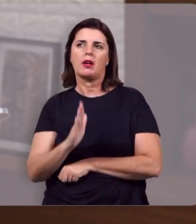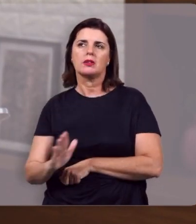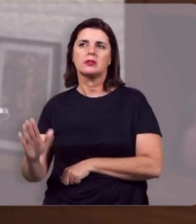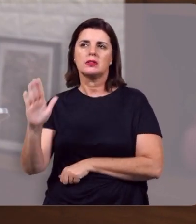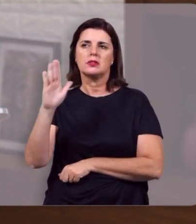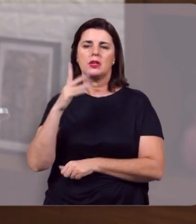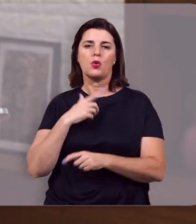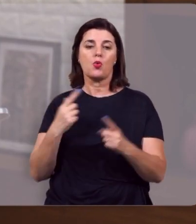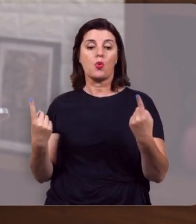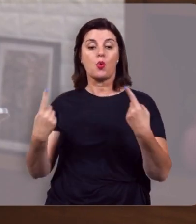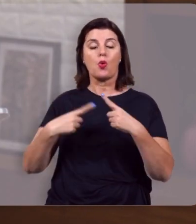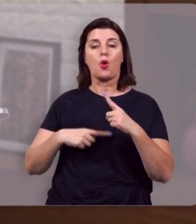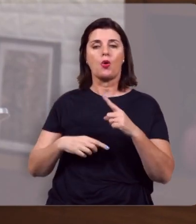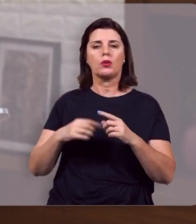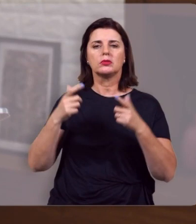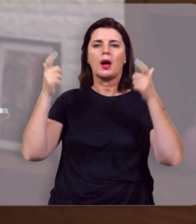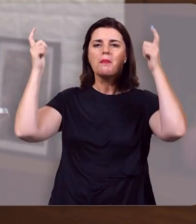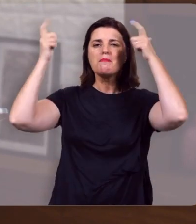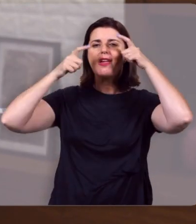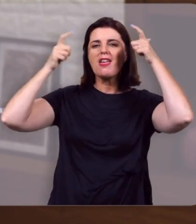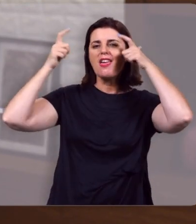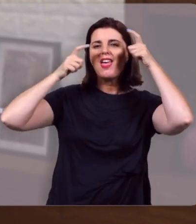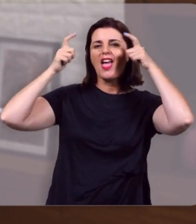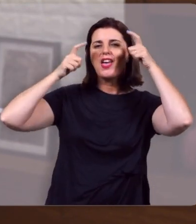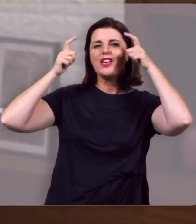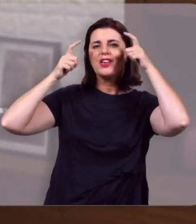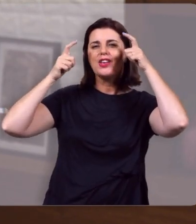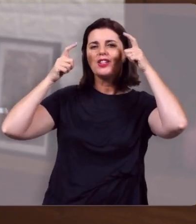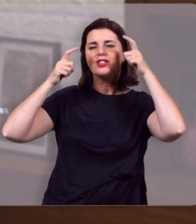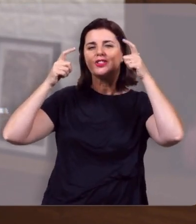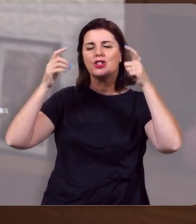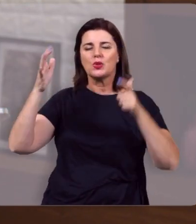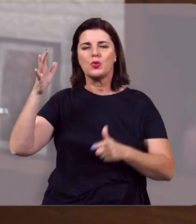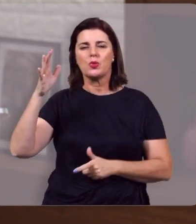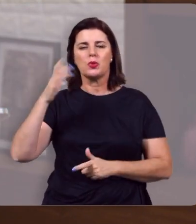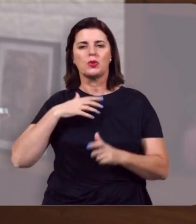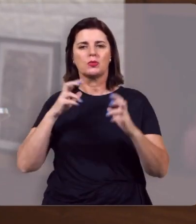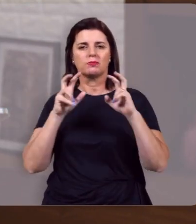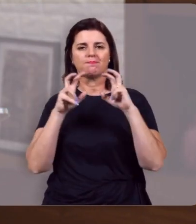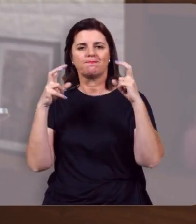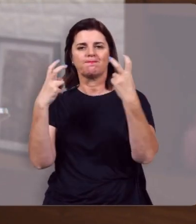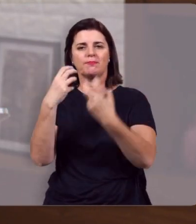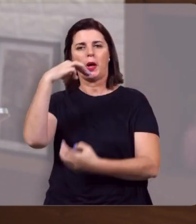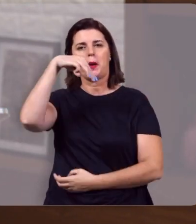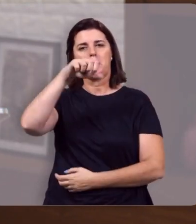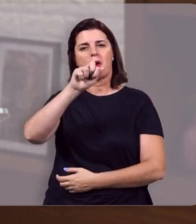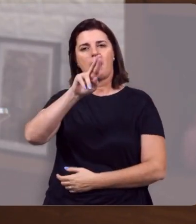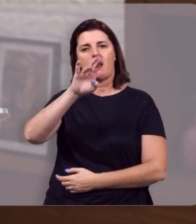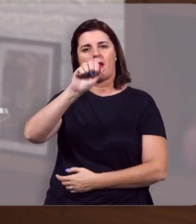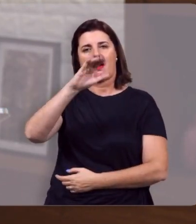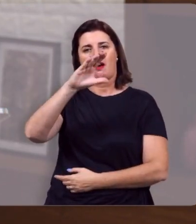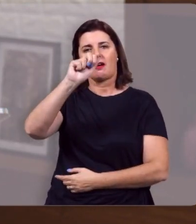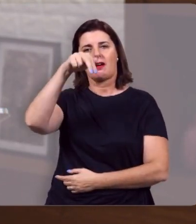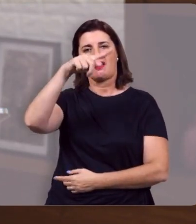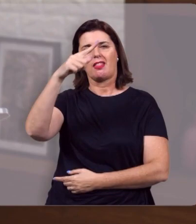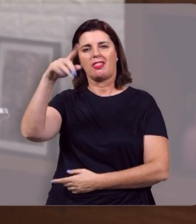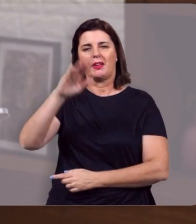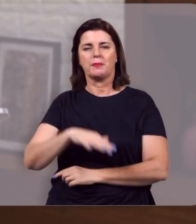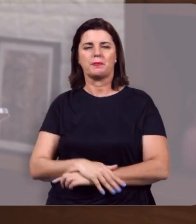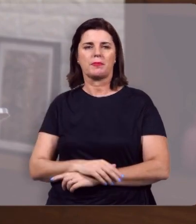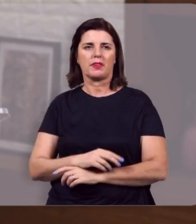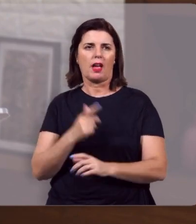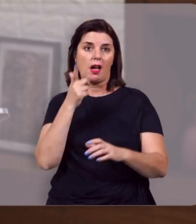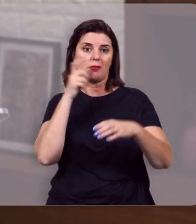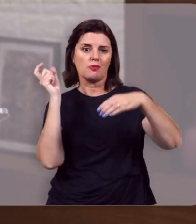Brasil enfrenta o México, abrindo aquele certame no Maracanã, construído para aquela finalidade. E